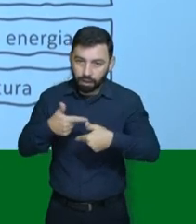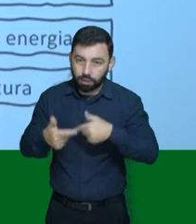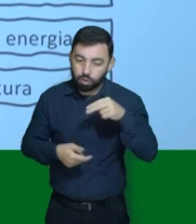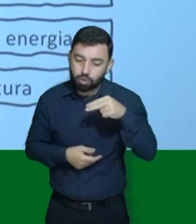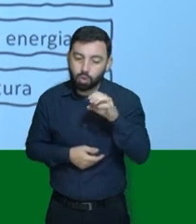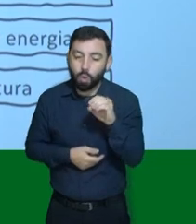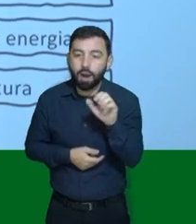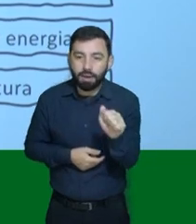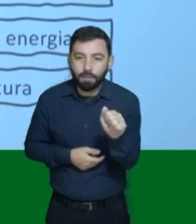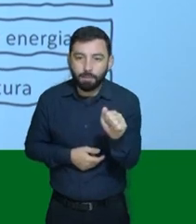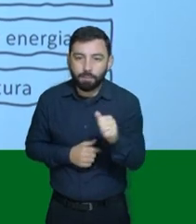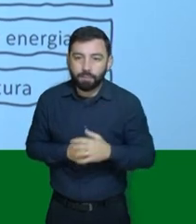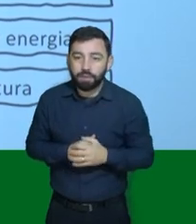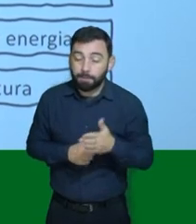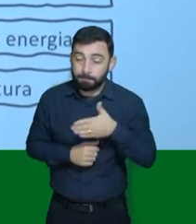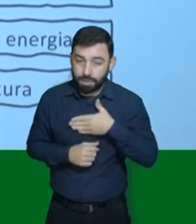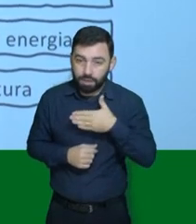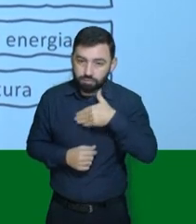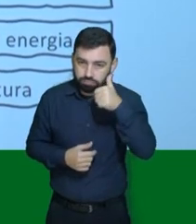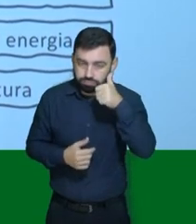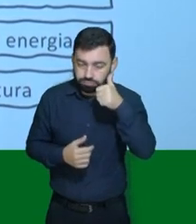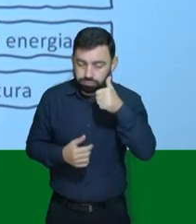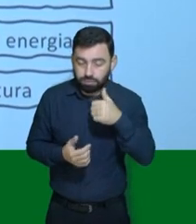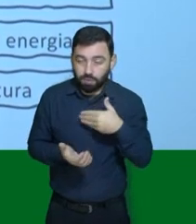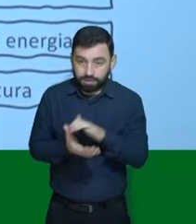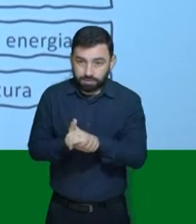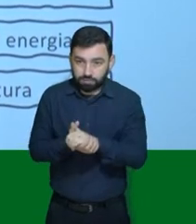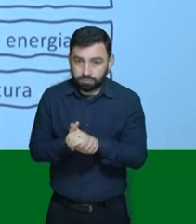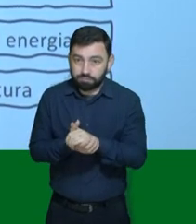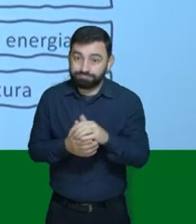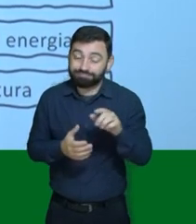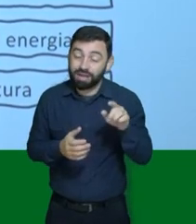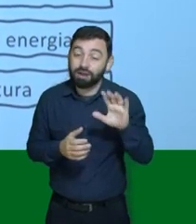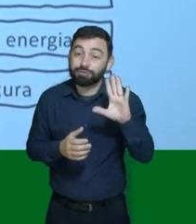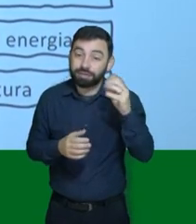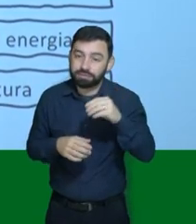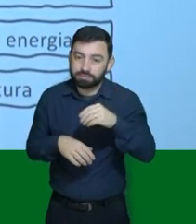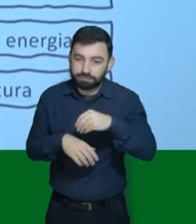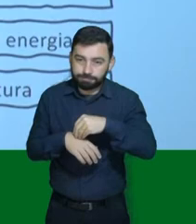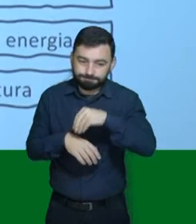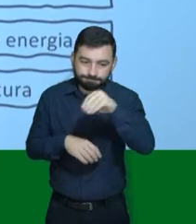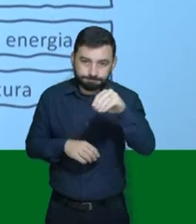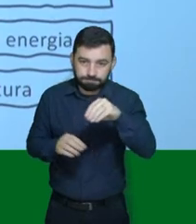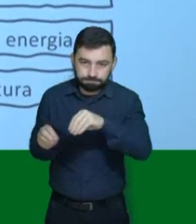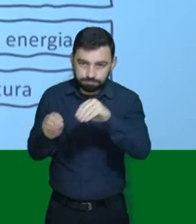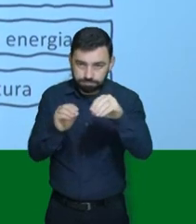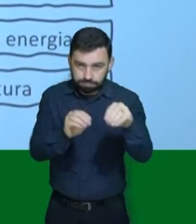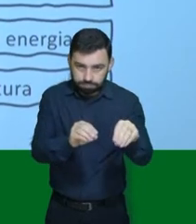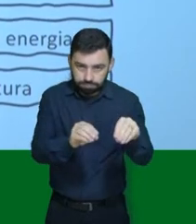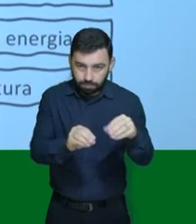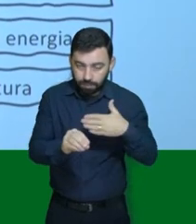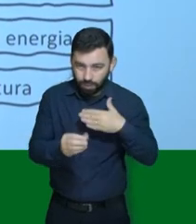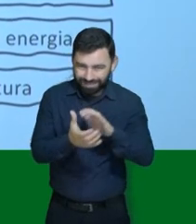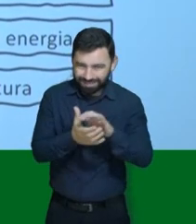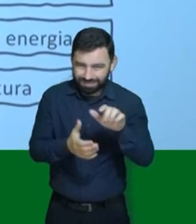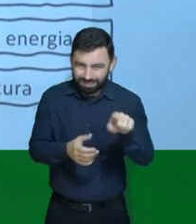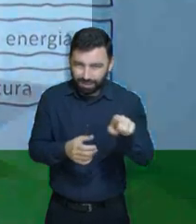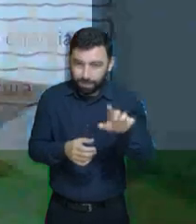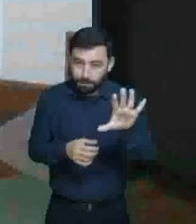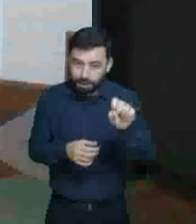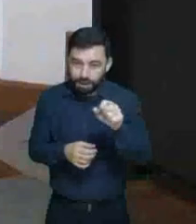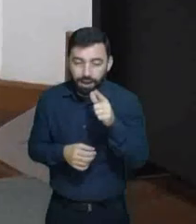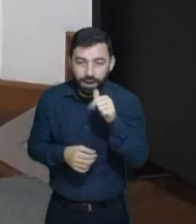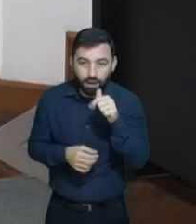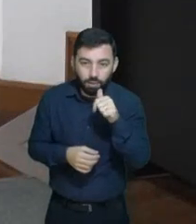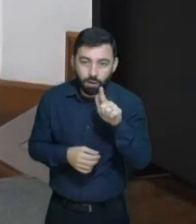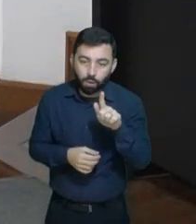na NOAA na época, e o meu marido também, e ele foi mandado, inclusive, para New Orleans para coletar água no Golfo do